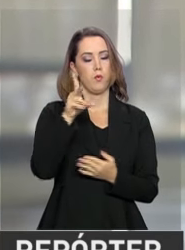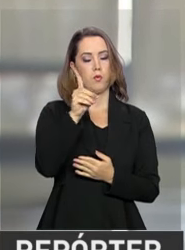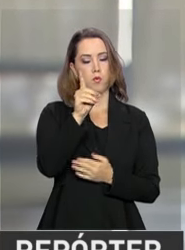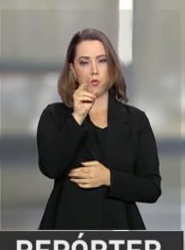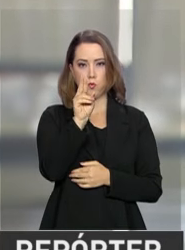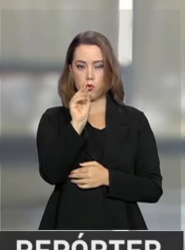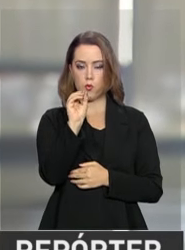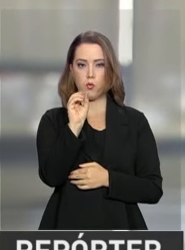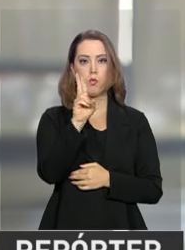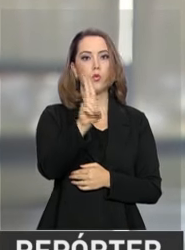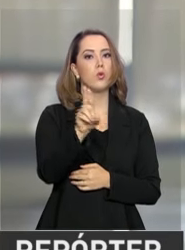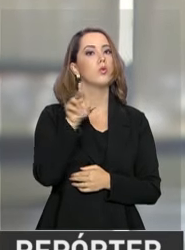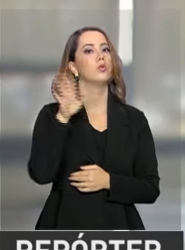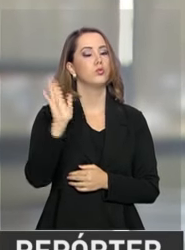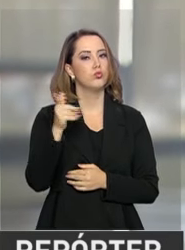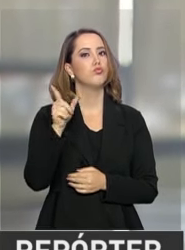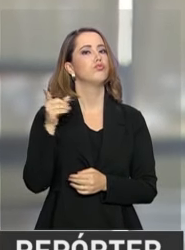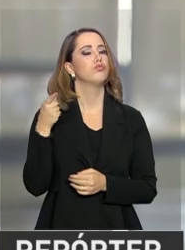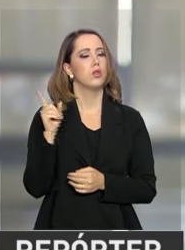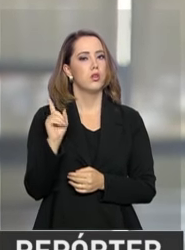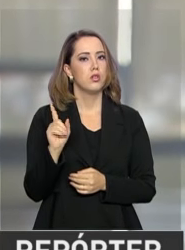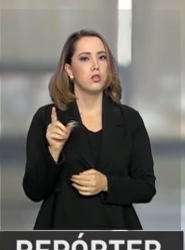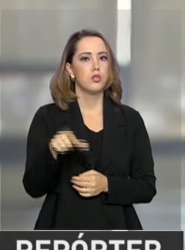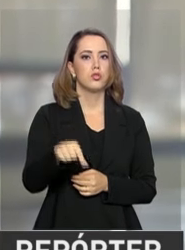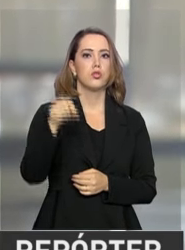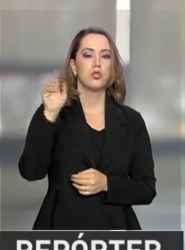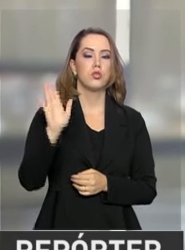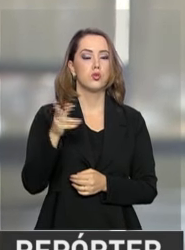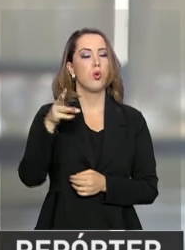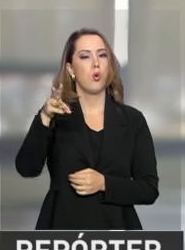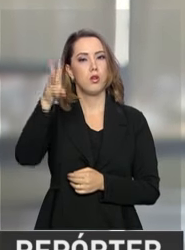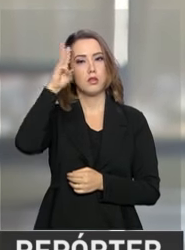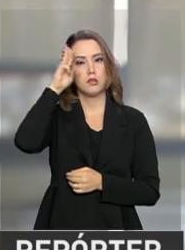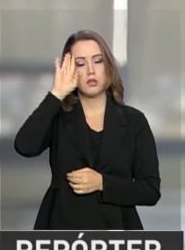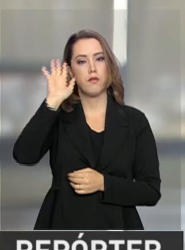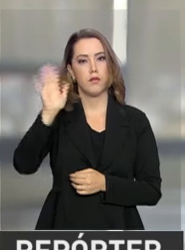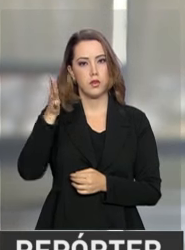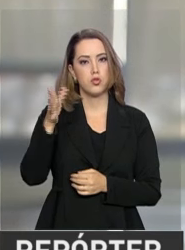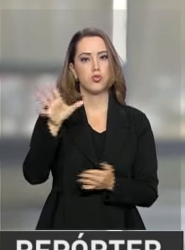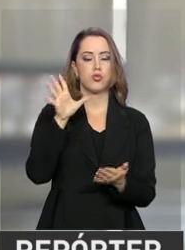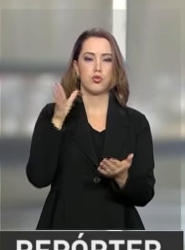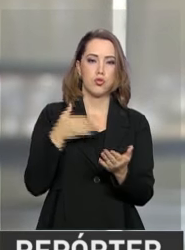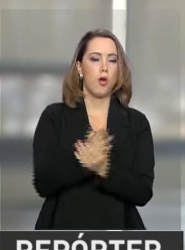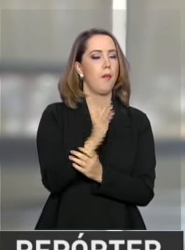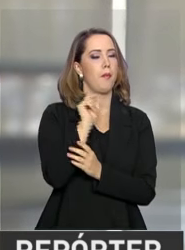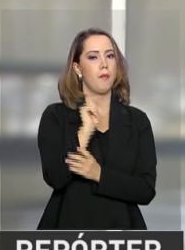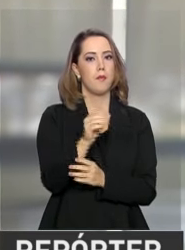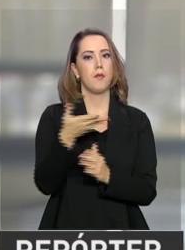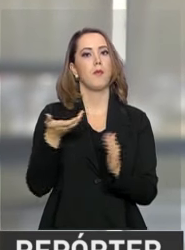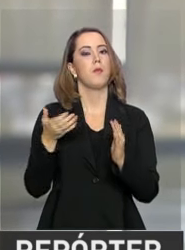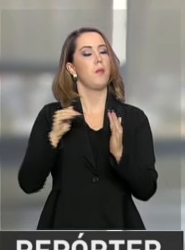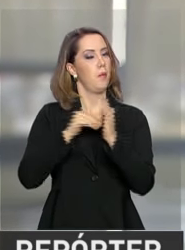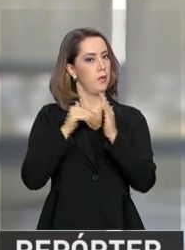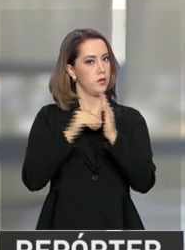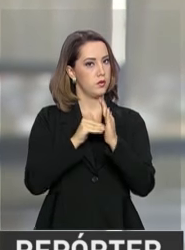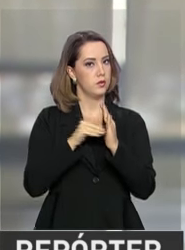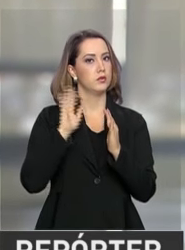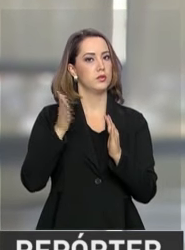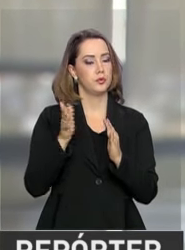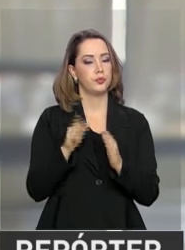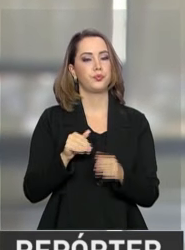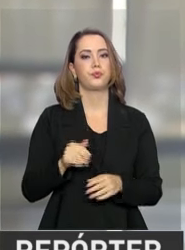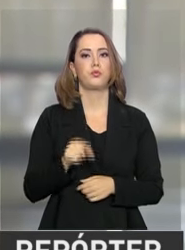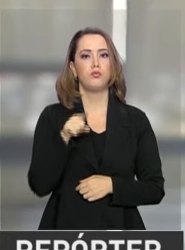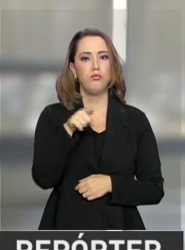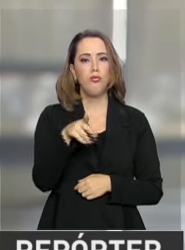união ea indicação foi aprovada na última terça feira pelo senado federal durante a sabatina no senado e ilan goldman